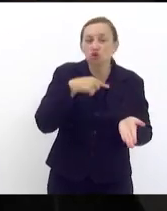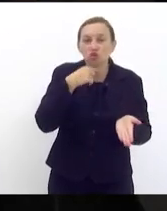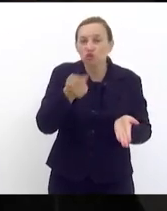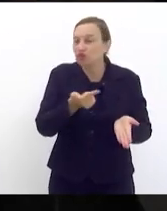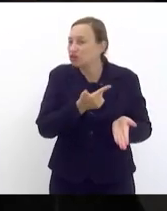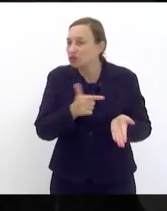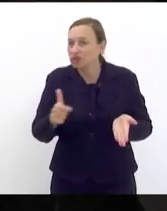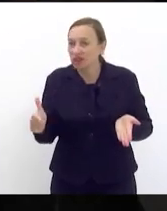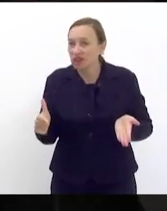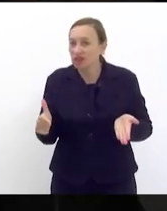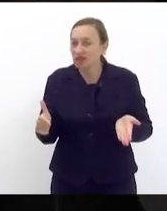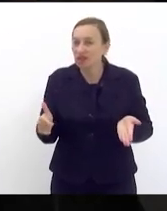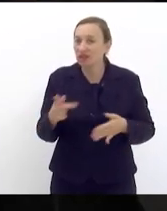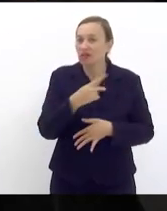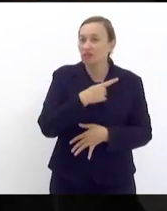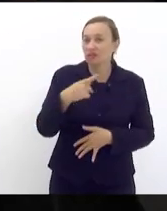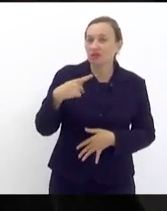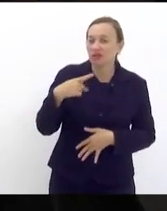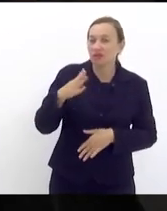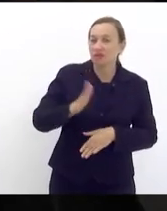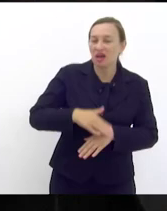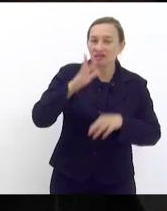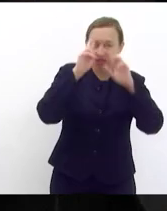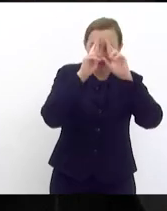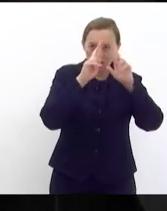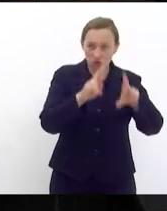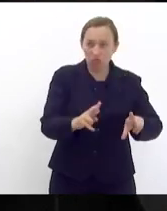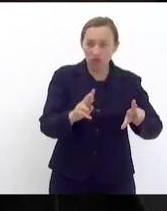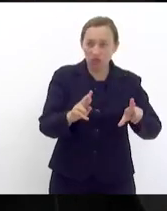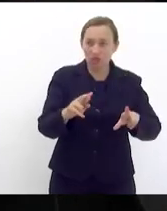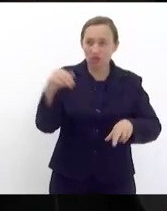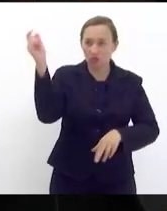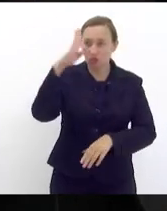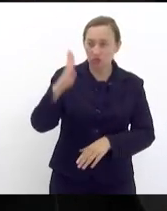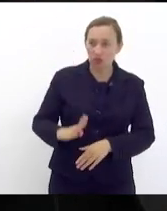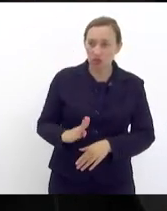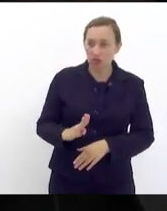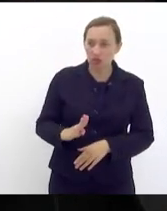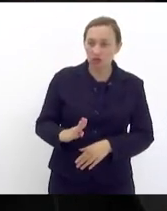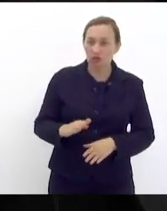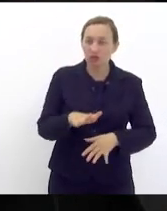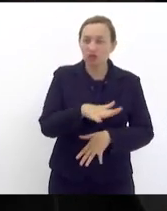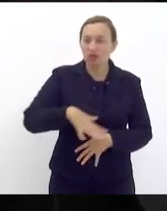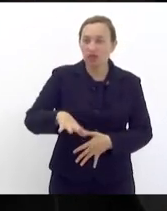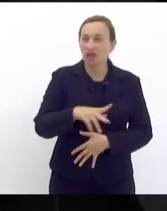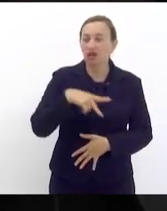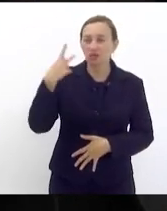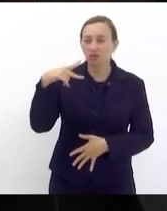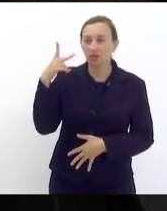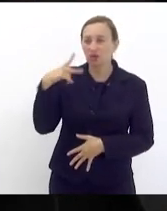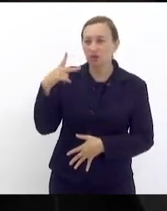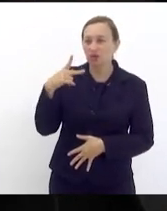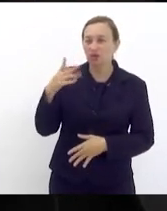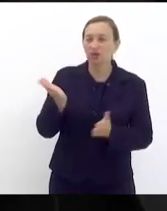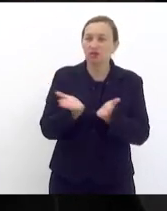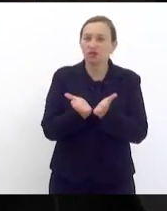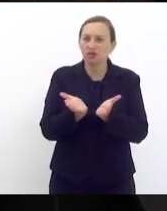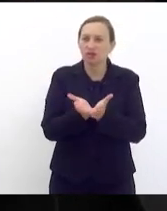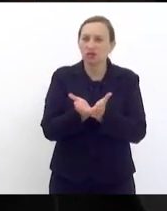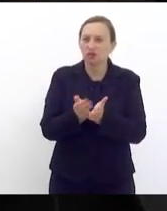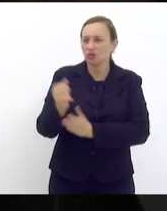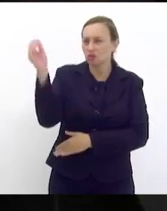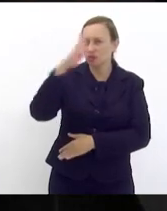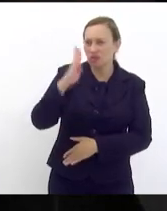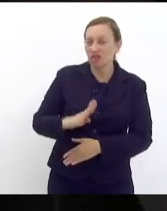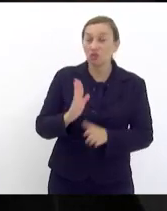disso, que é o pastor mais respeitado do Brasil no meio político e no meio evangélico do